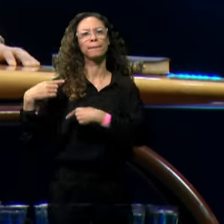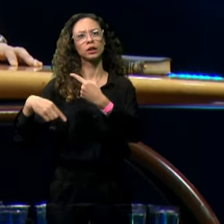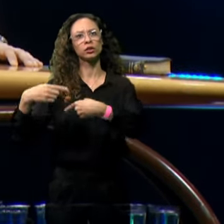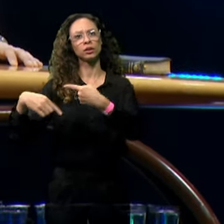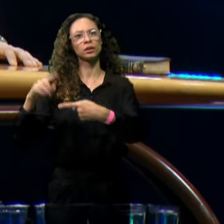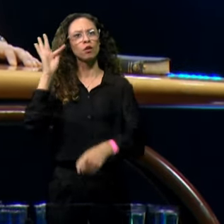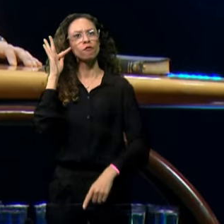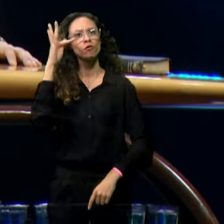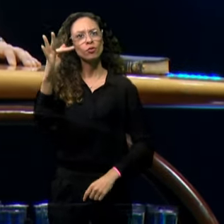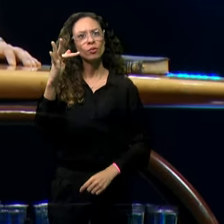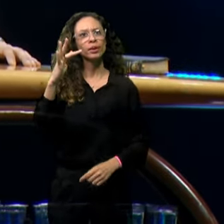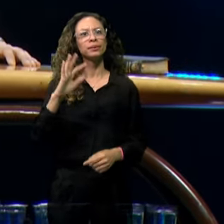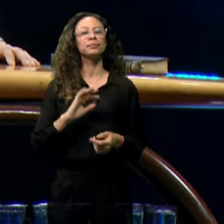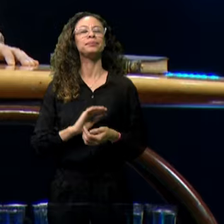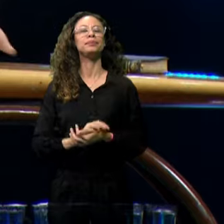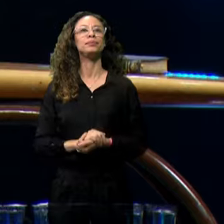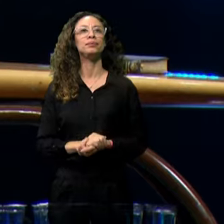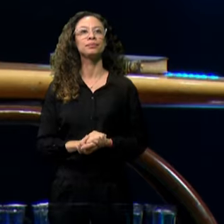é